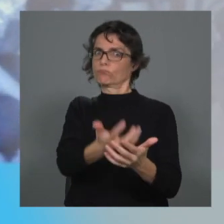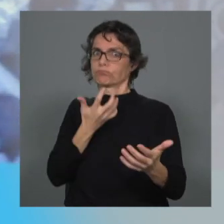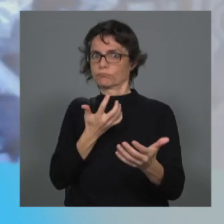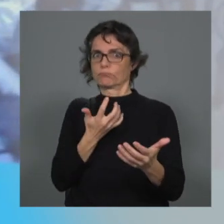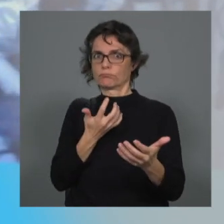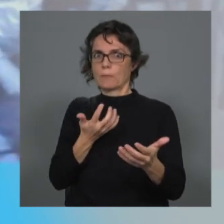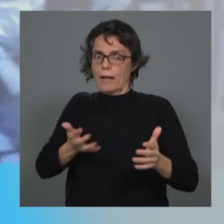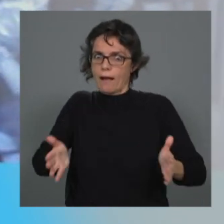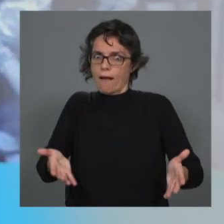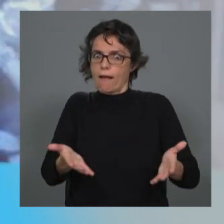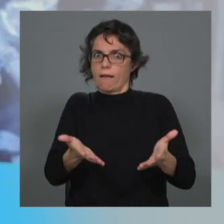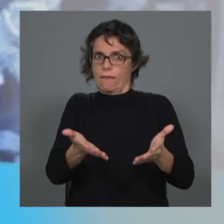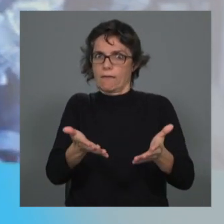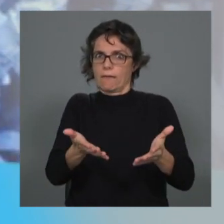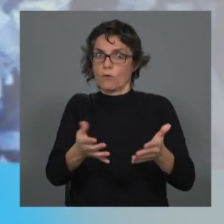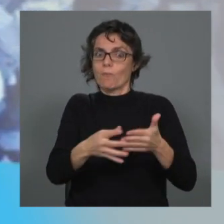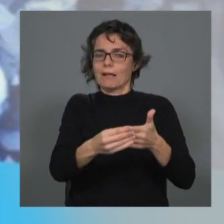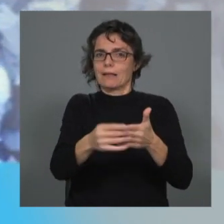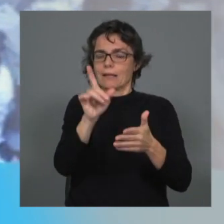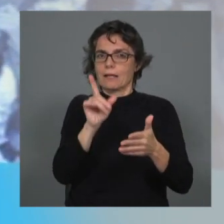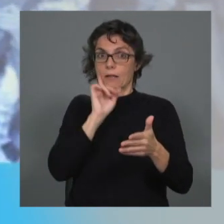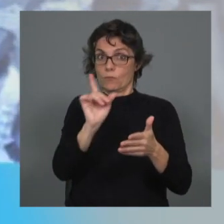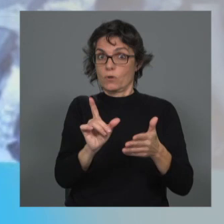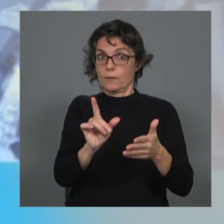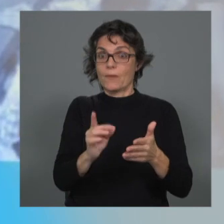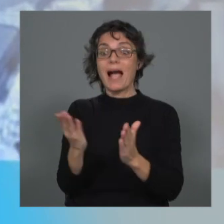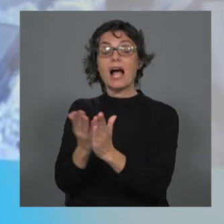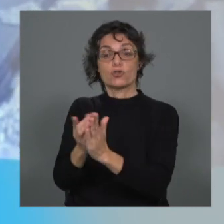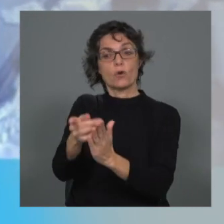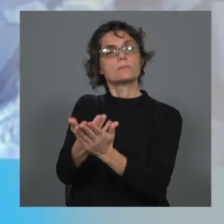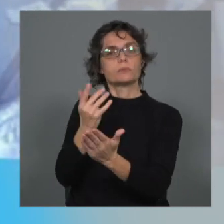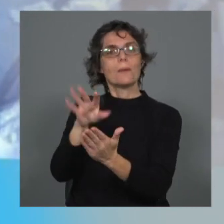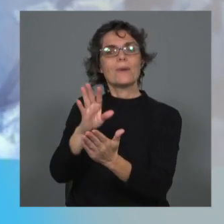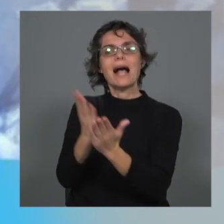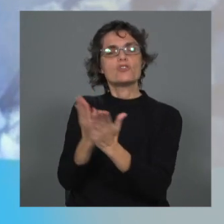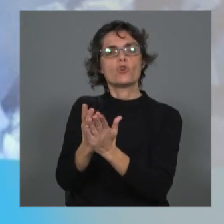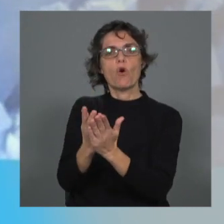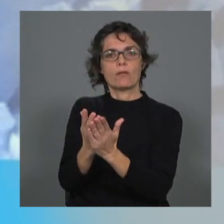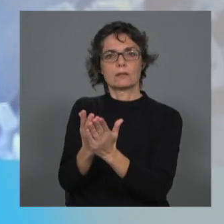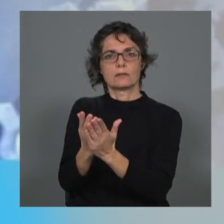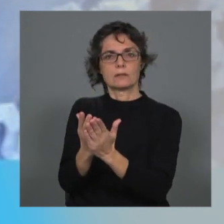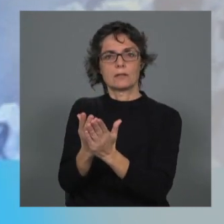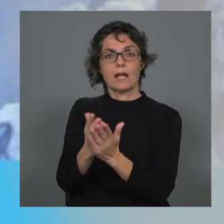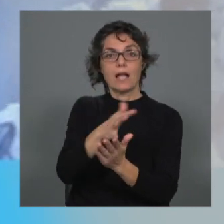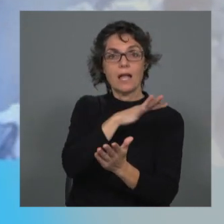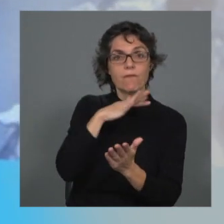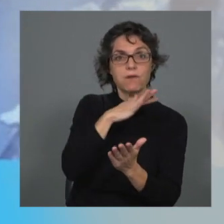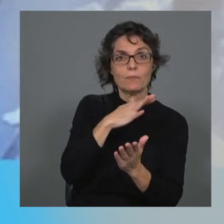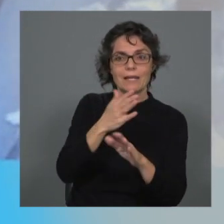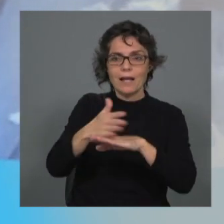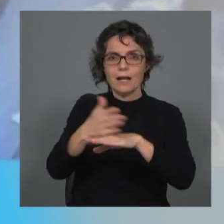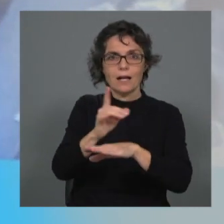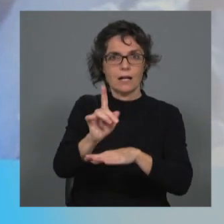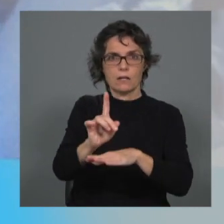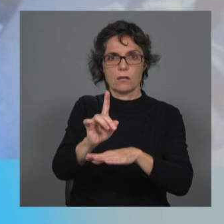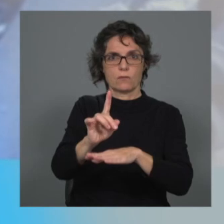um elemento crucial, mas não pode estar só. A escola não pode estar só. A escola e a família, e não é a escola e a família